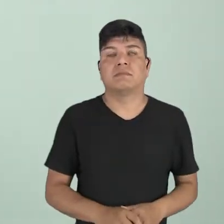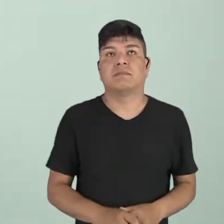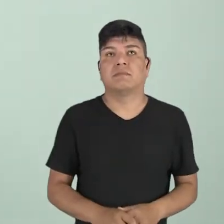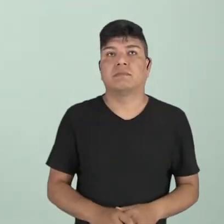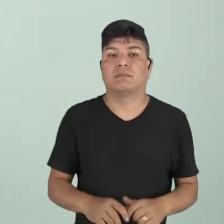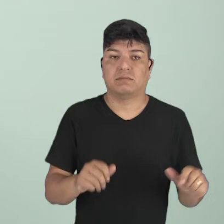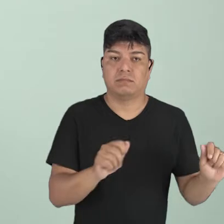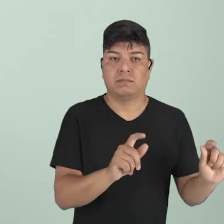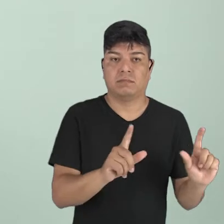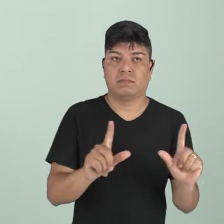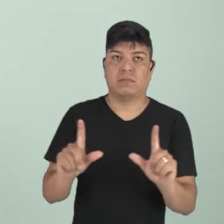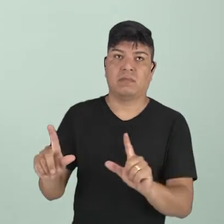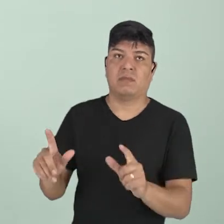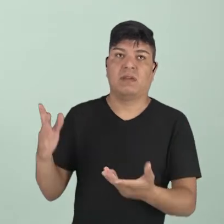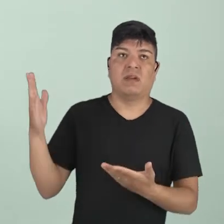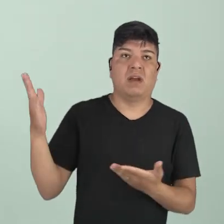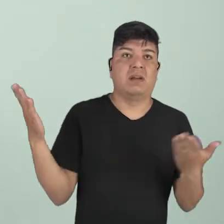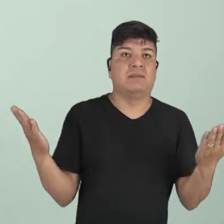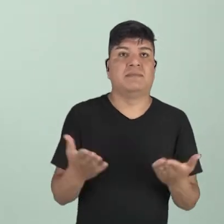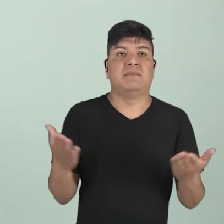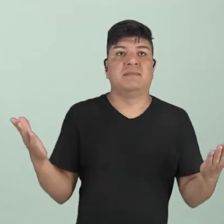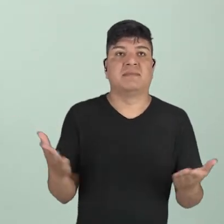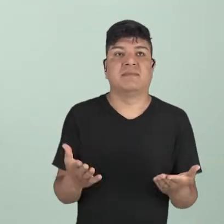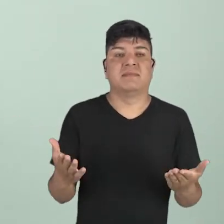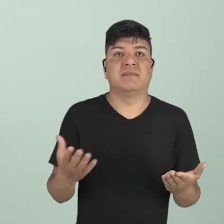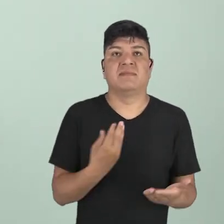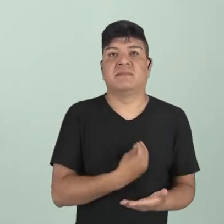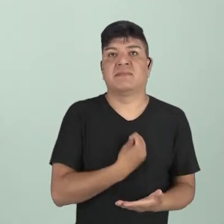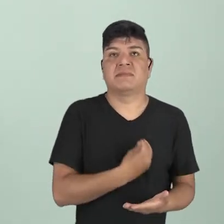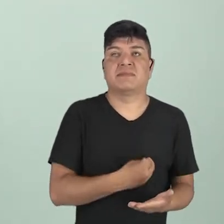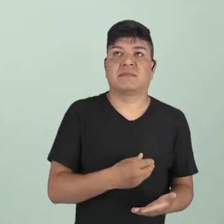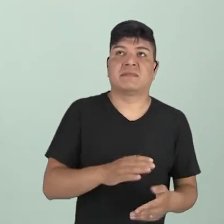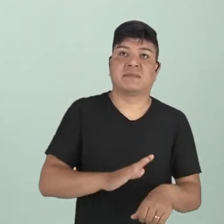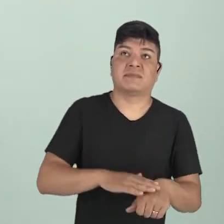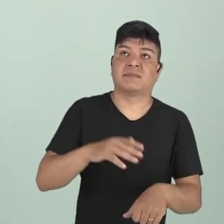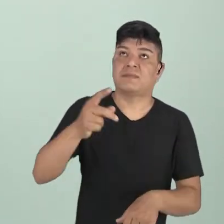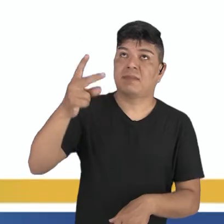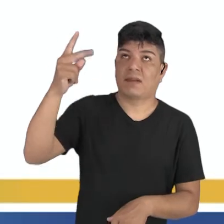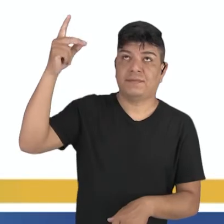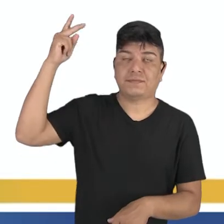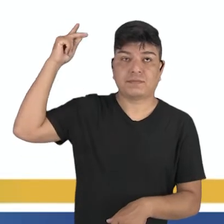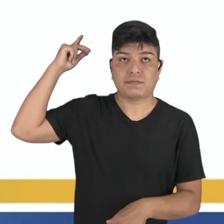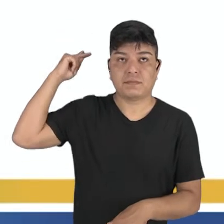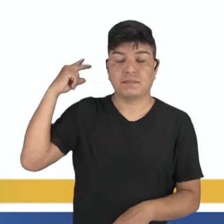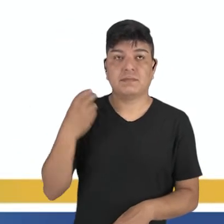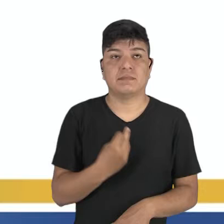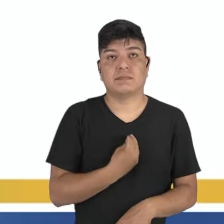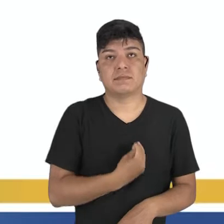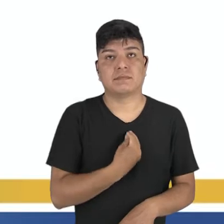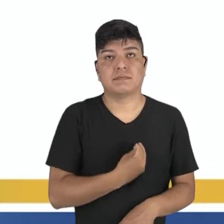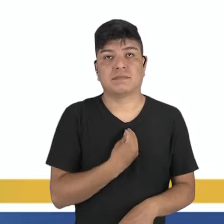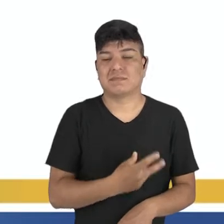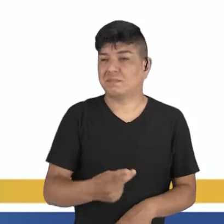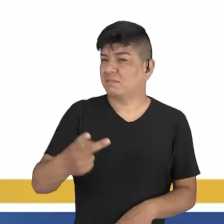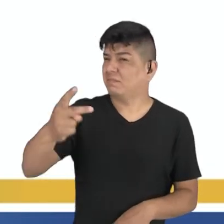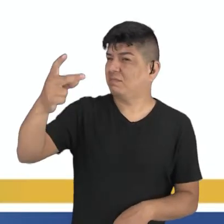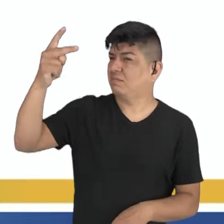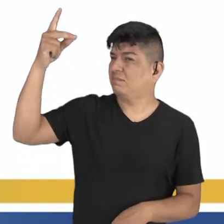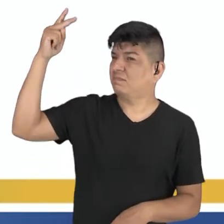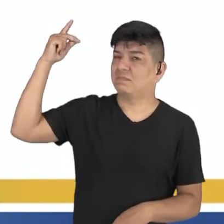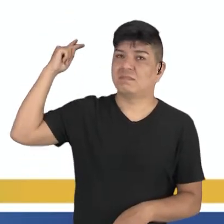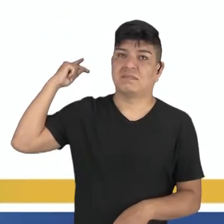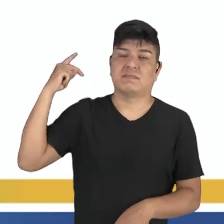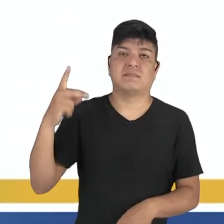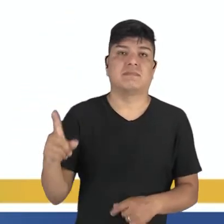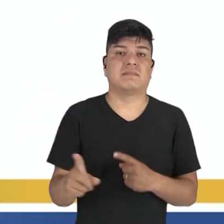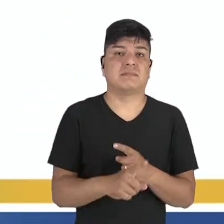vocês eu coloquei, né, o que se tem hoje, as formas de vida mais antigas encontradas na Terra, né? Os organismos mais antigos que já foram